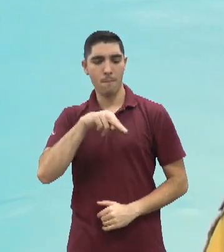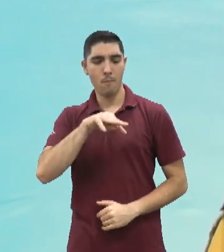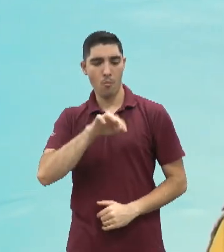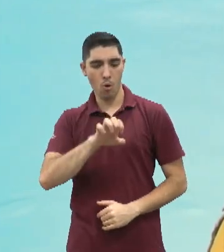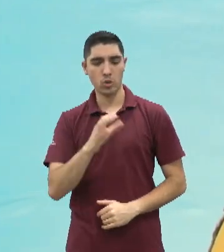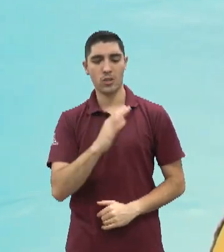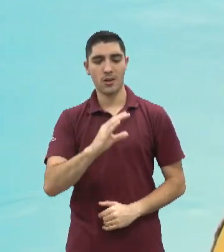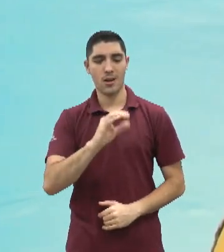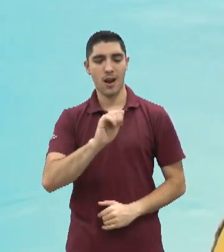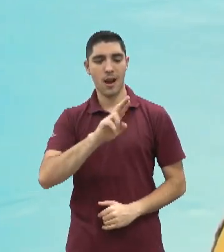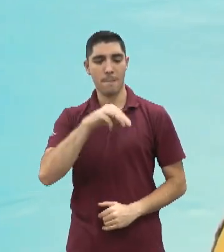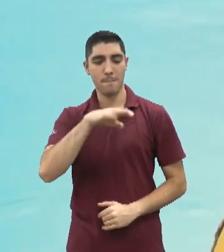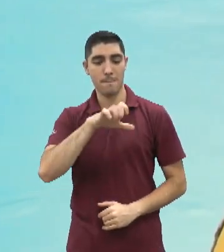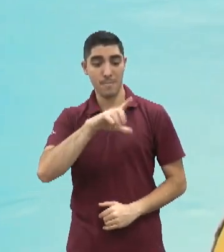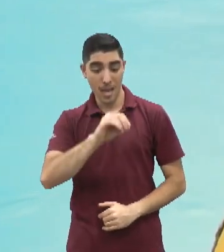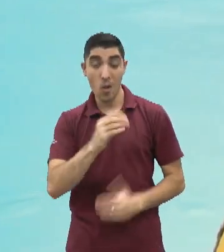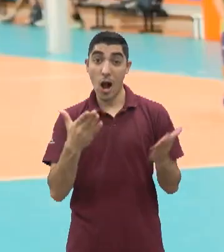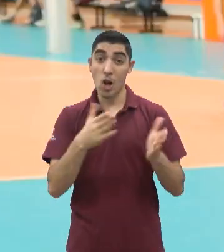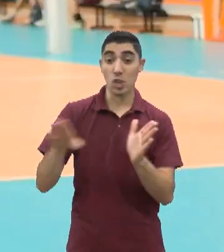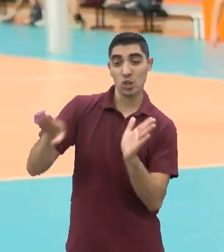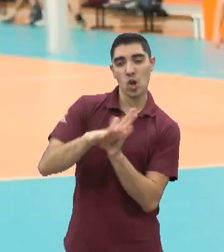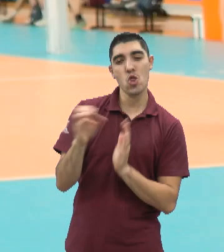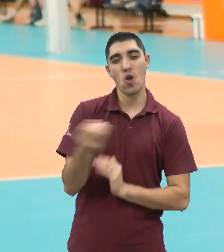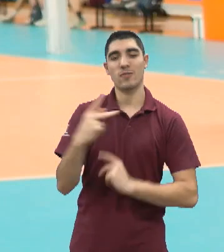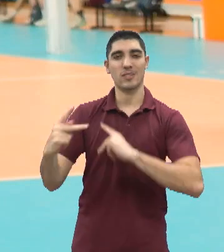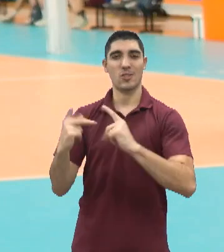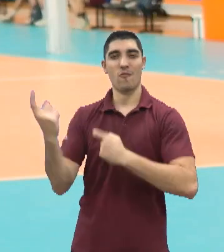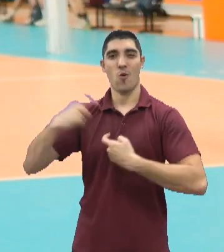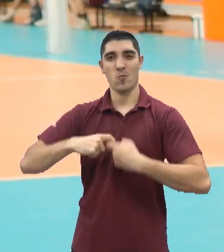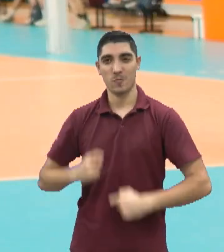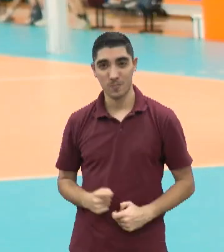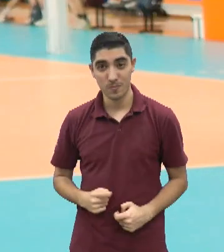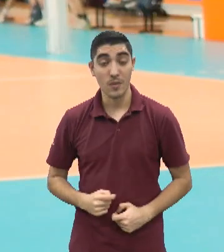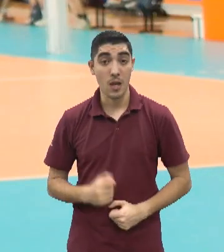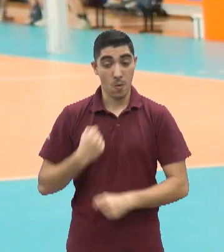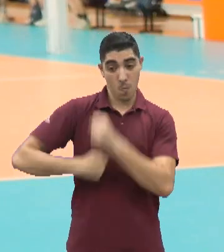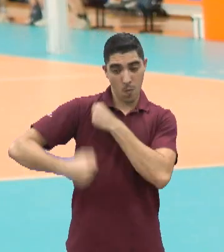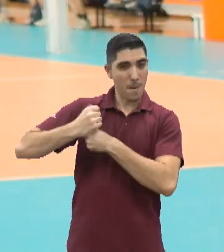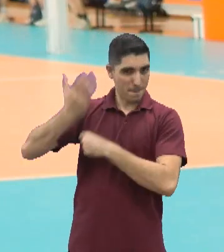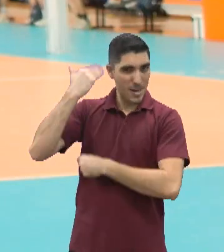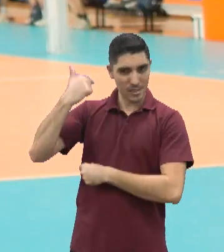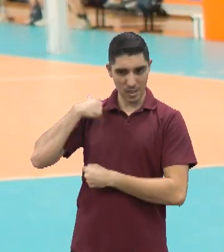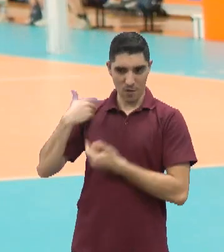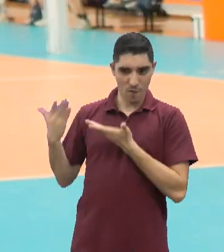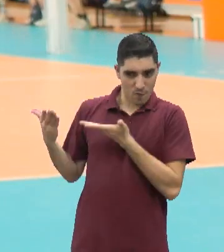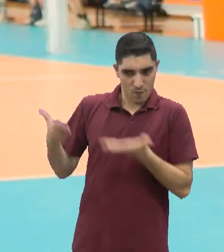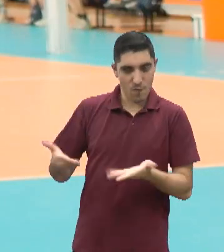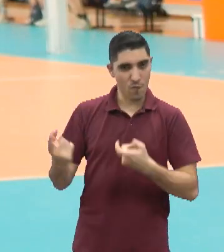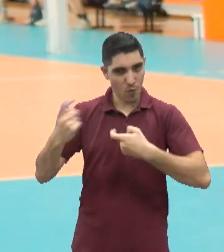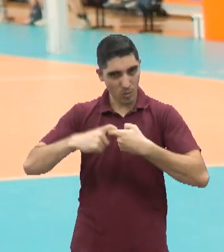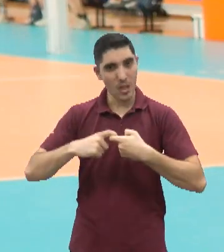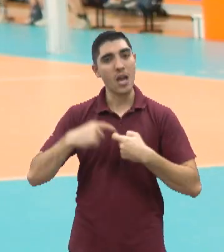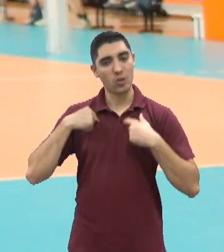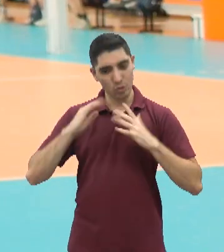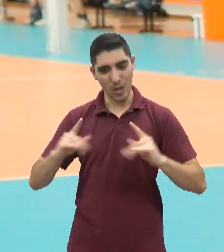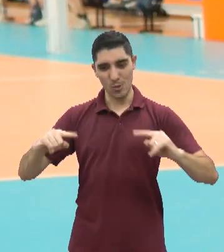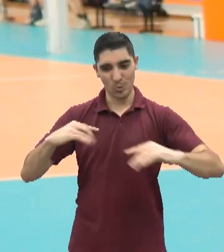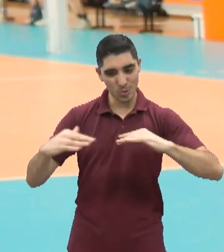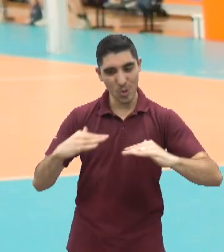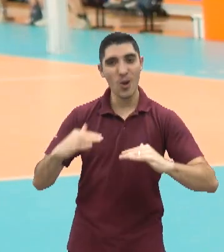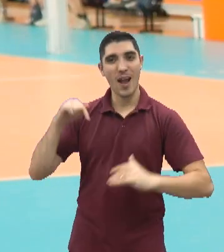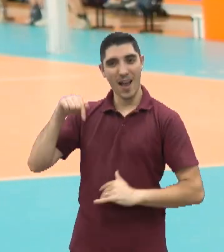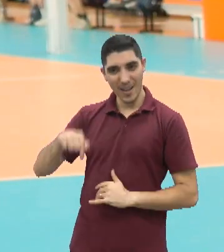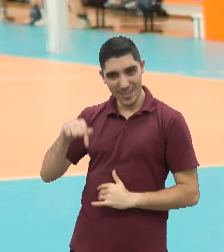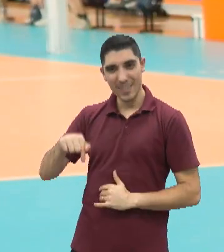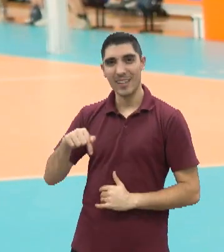a ansiedade de estar do lado joseense. Ano passado, quando eu voltei para Monte Carmelo, a gente já jogou a Liga A, né? Já pude jogar aqui com